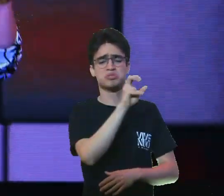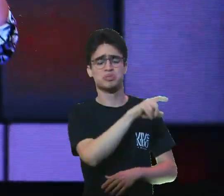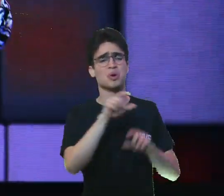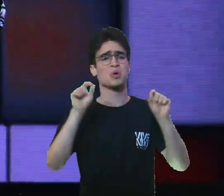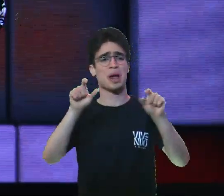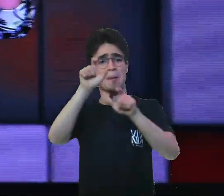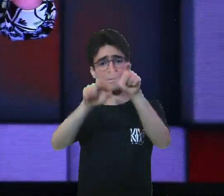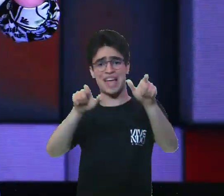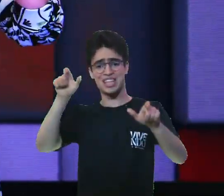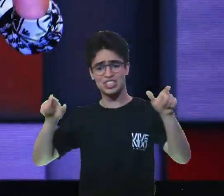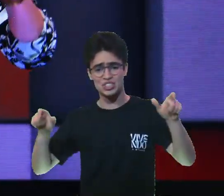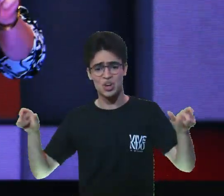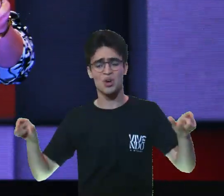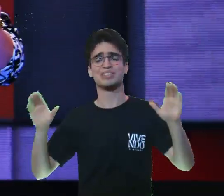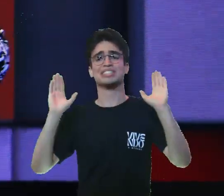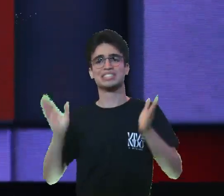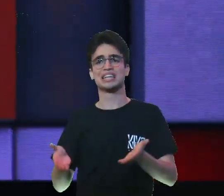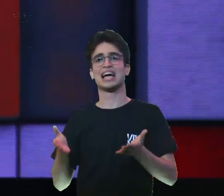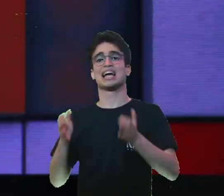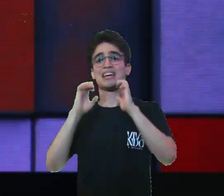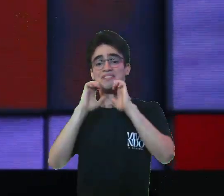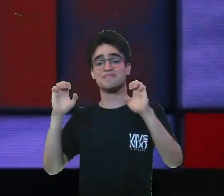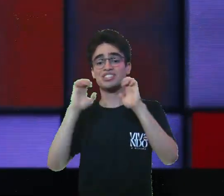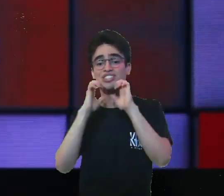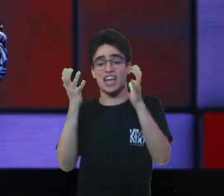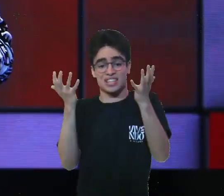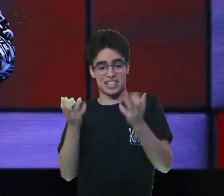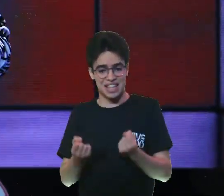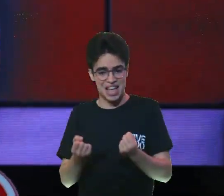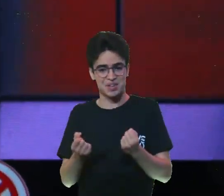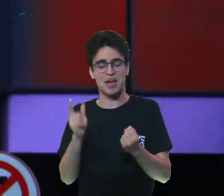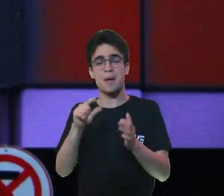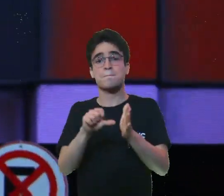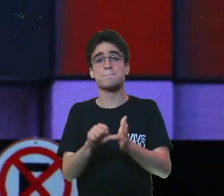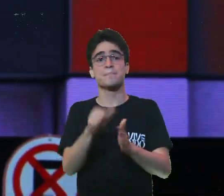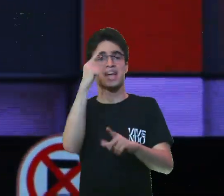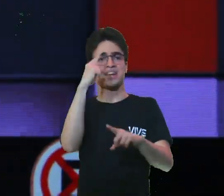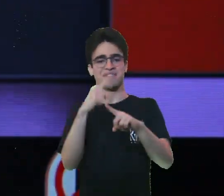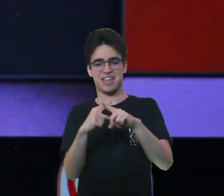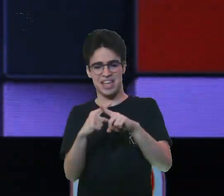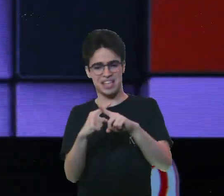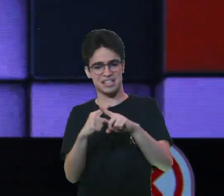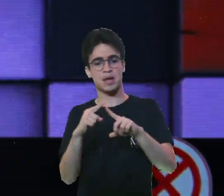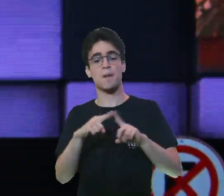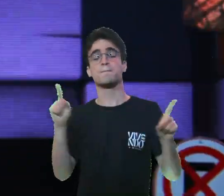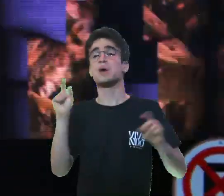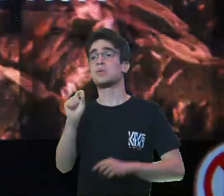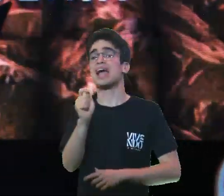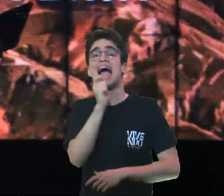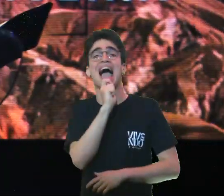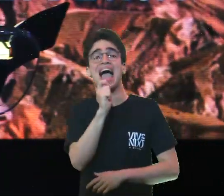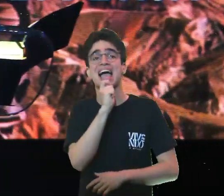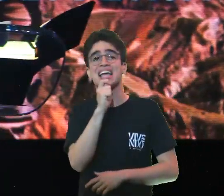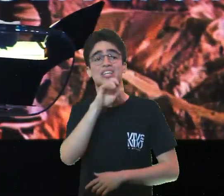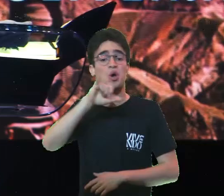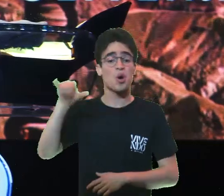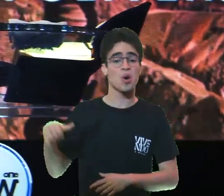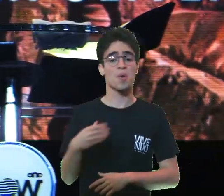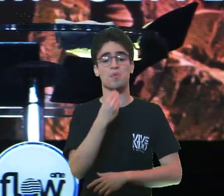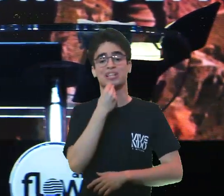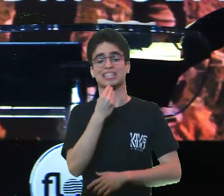pessoas que receberam o Evangelho pela primeira vez e que não tiveram a oportunidade